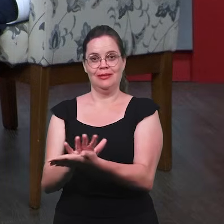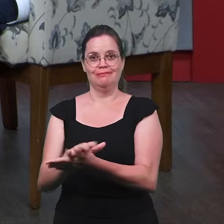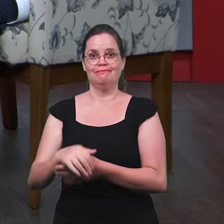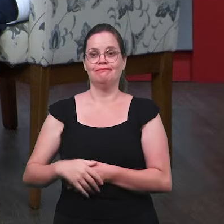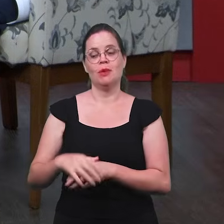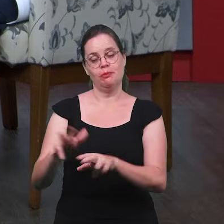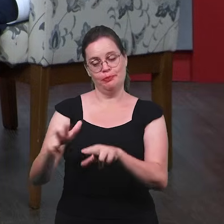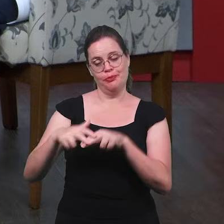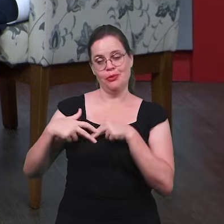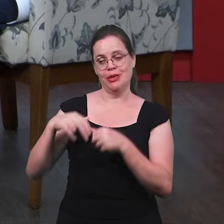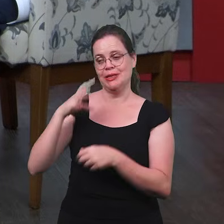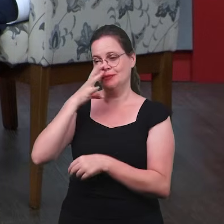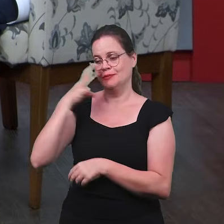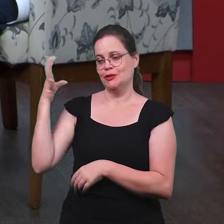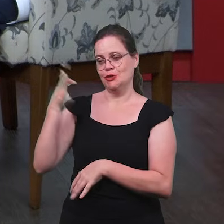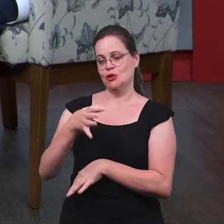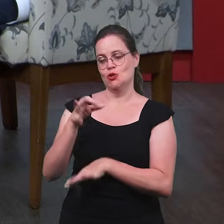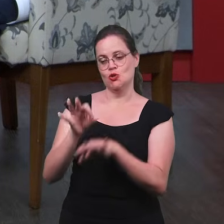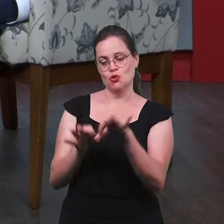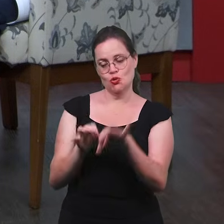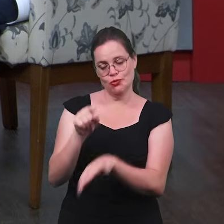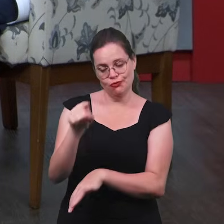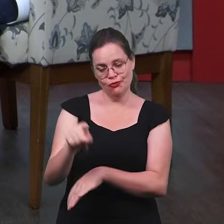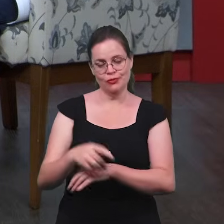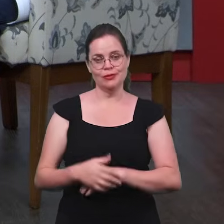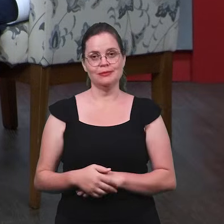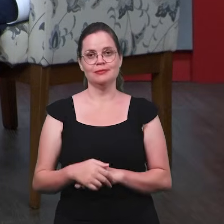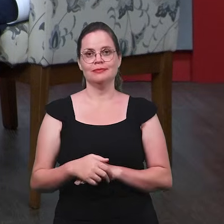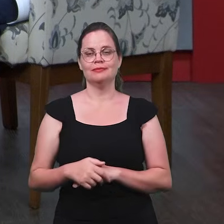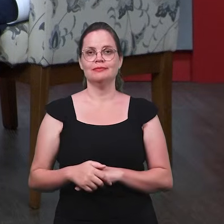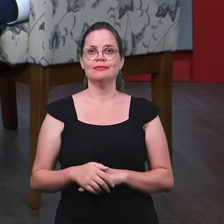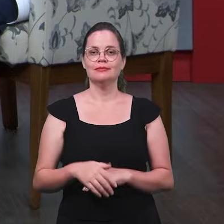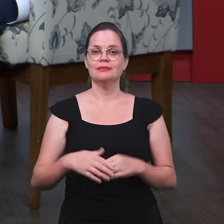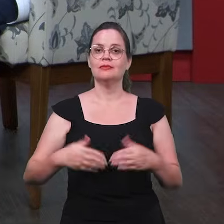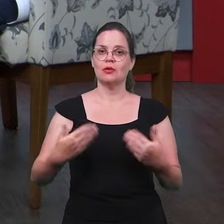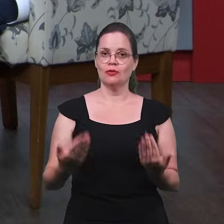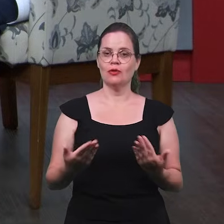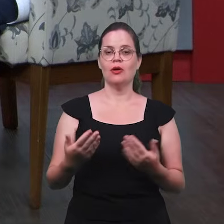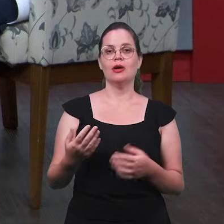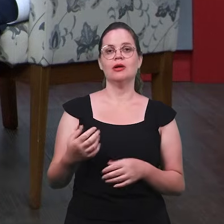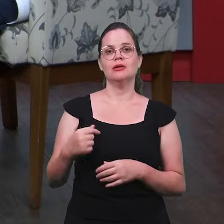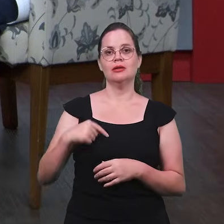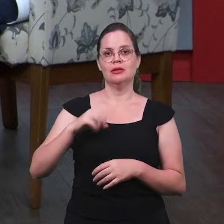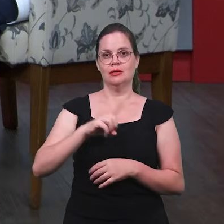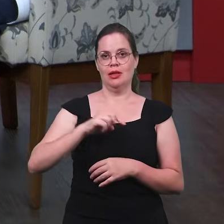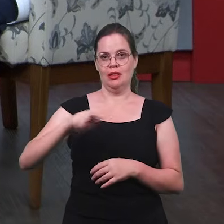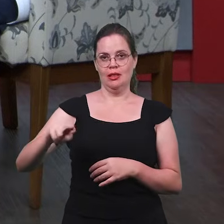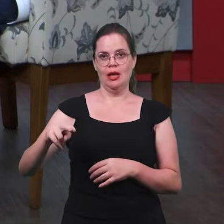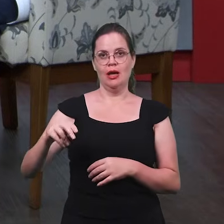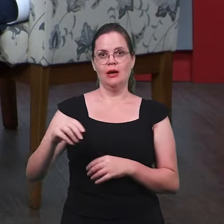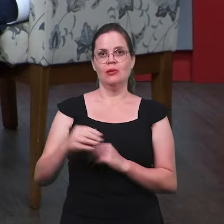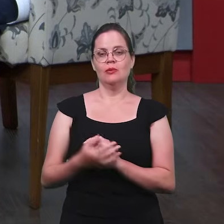foi a mensagem de Beltsazar